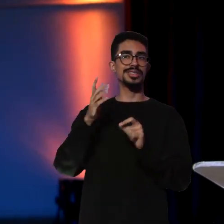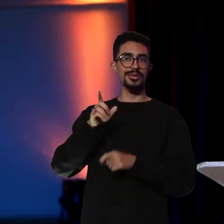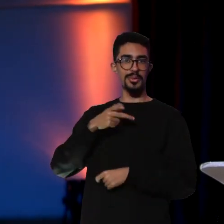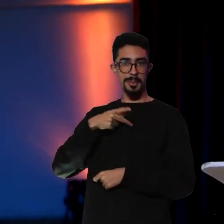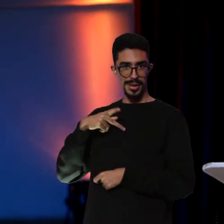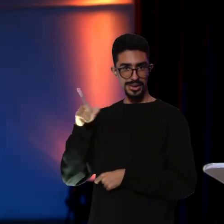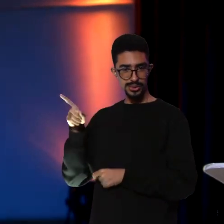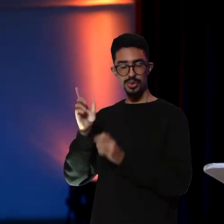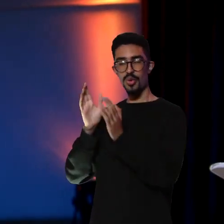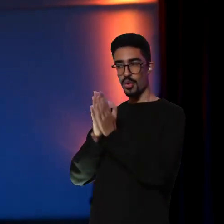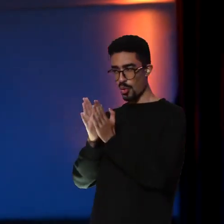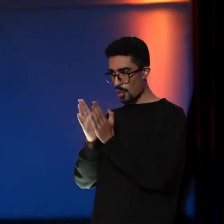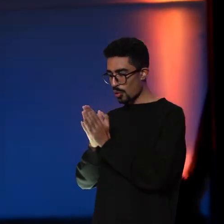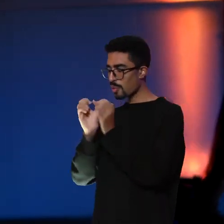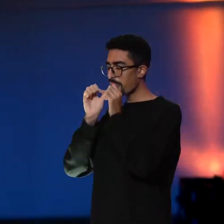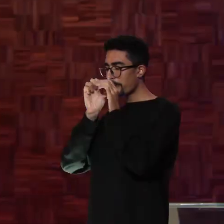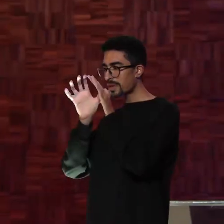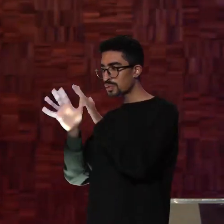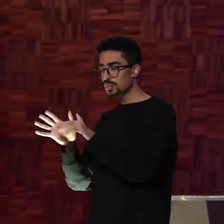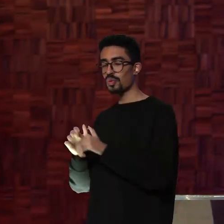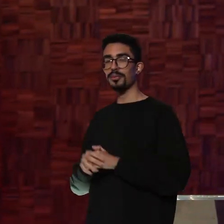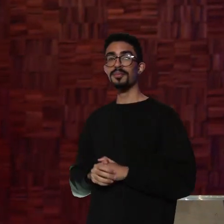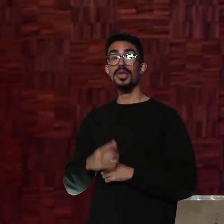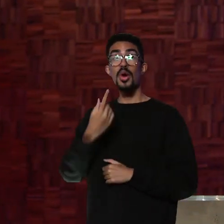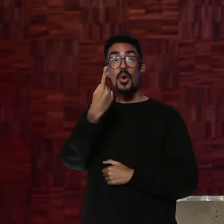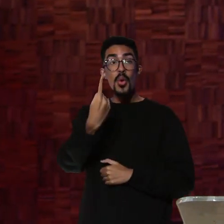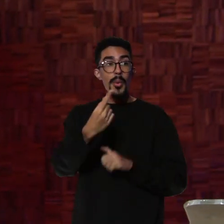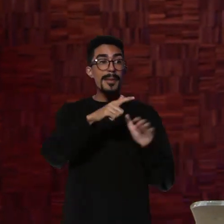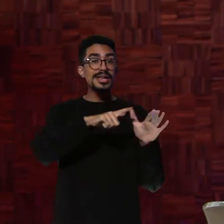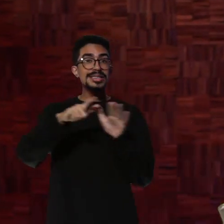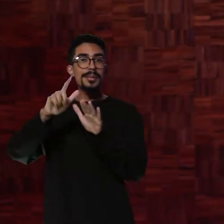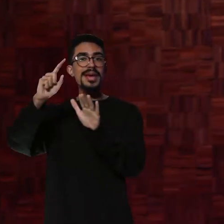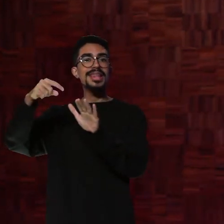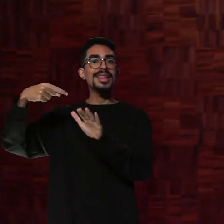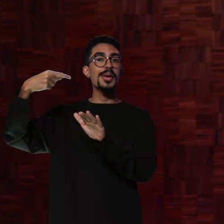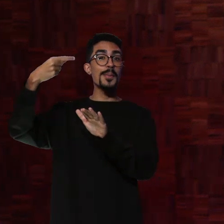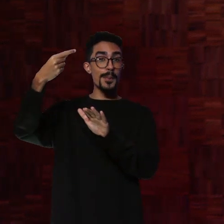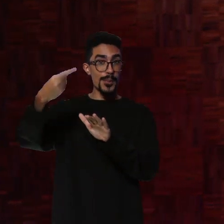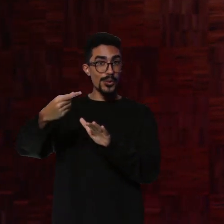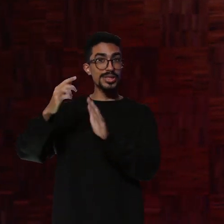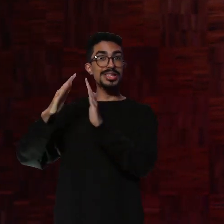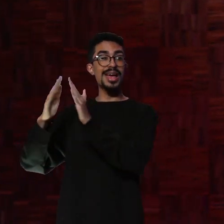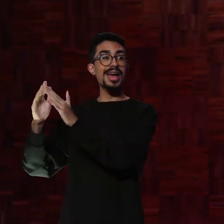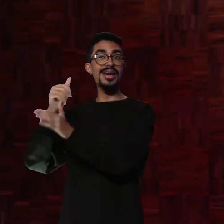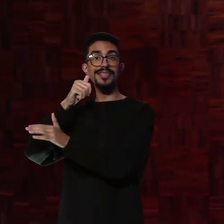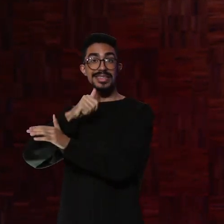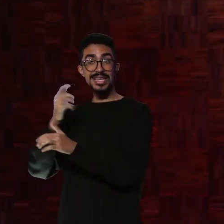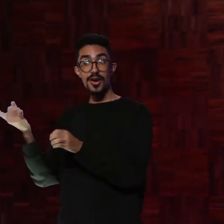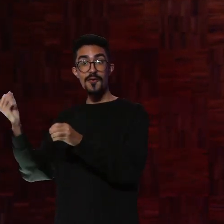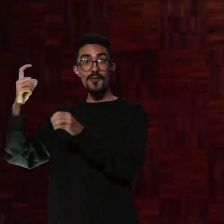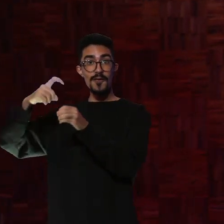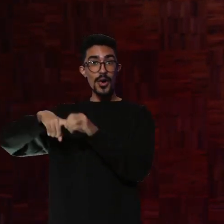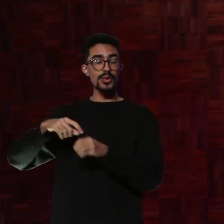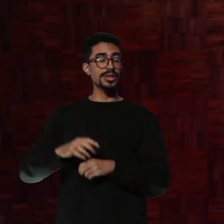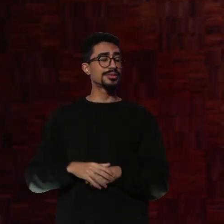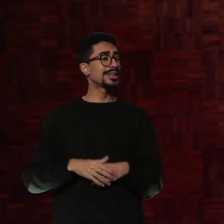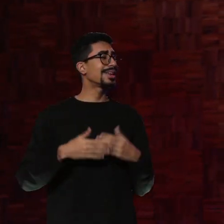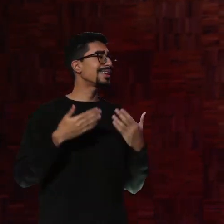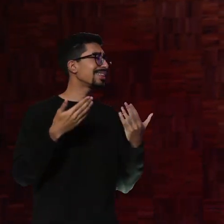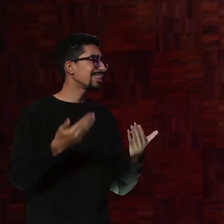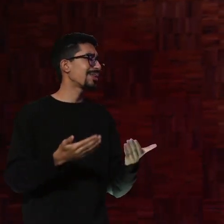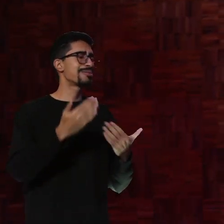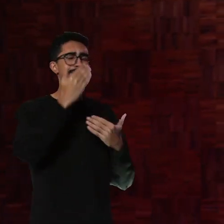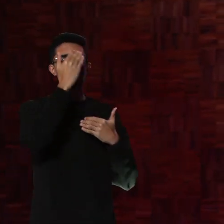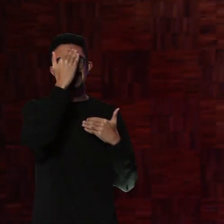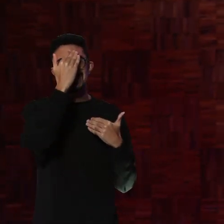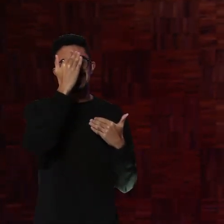dela. Uma semana depois ela volta com um monte de presente para agradecer, porque Deus tinha escutado aquela oração e ela tinha